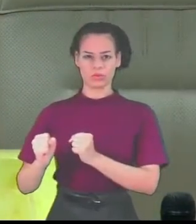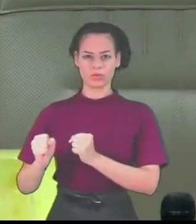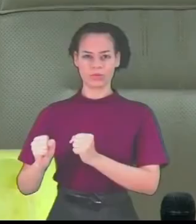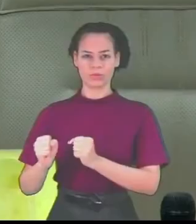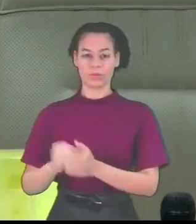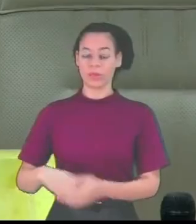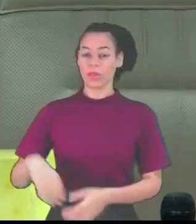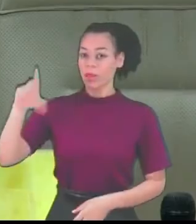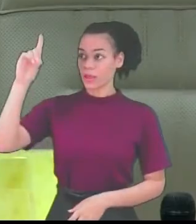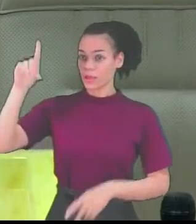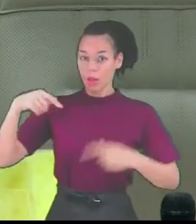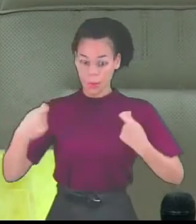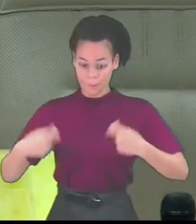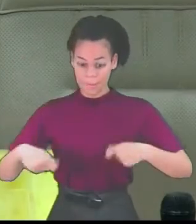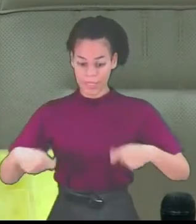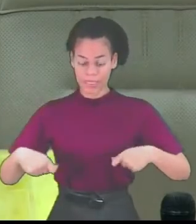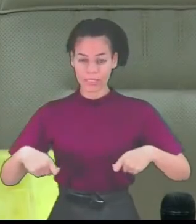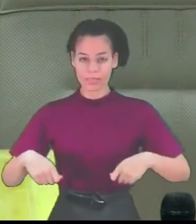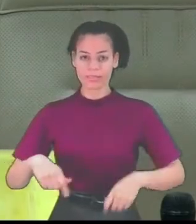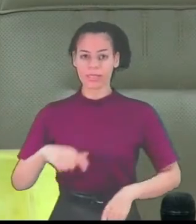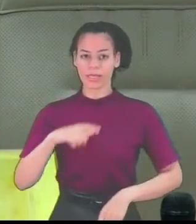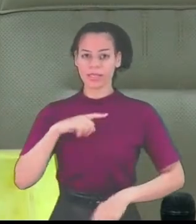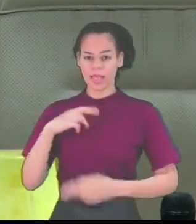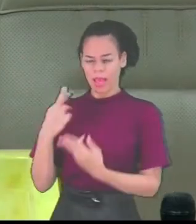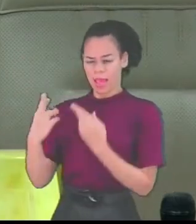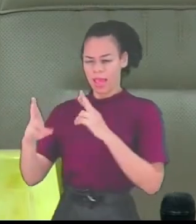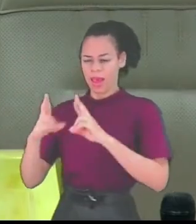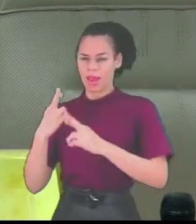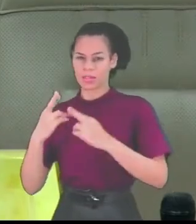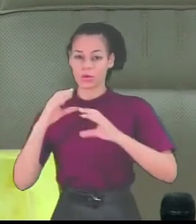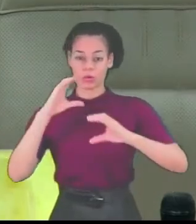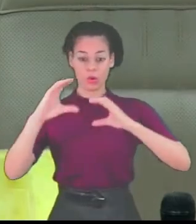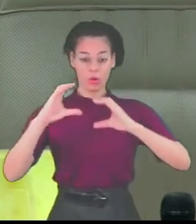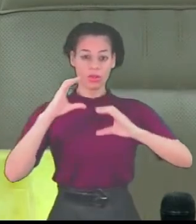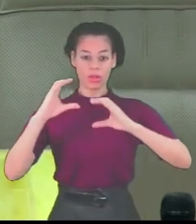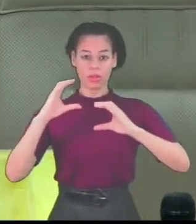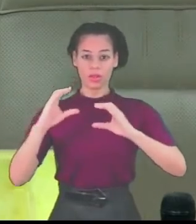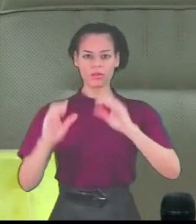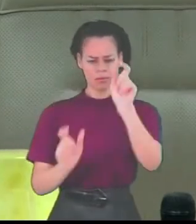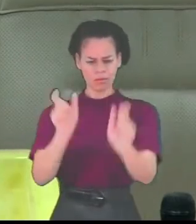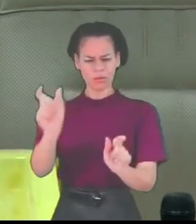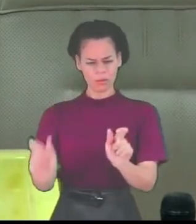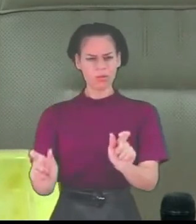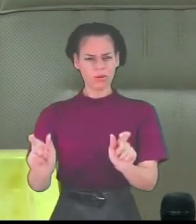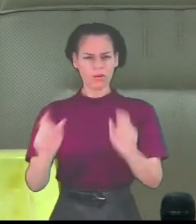e ele precisa manter relação de comunicação com os homens